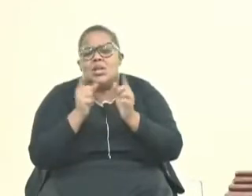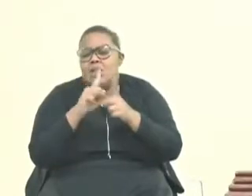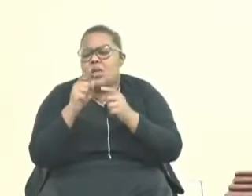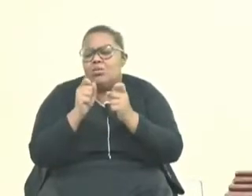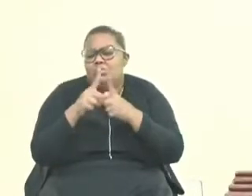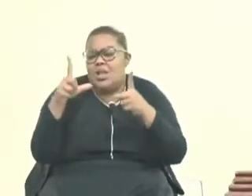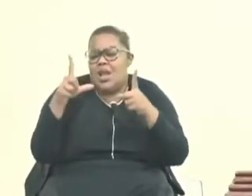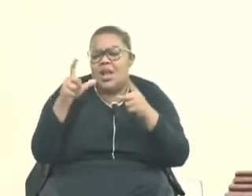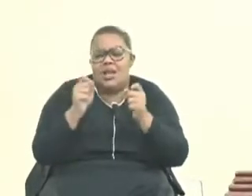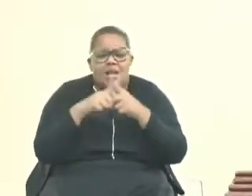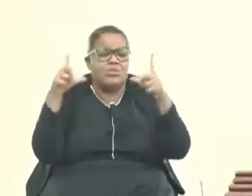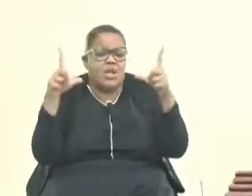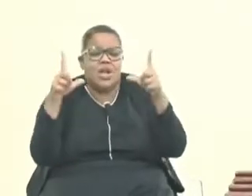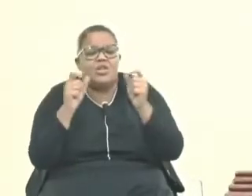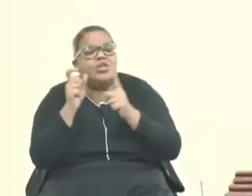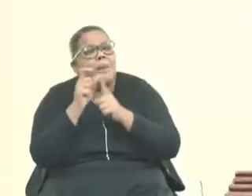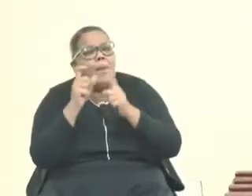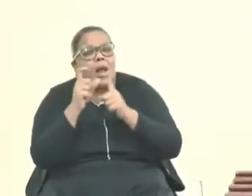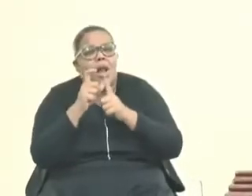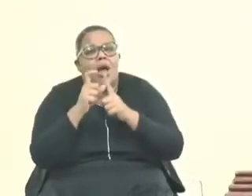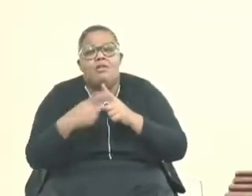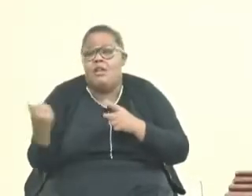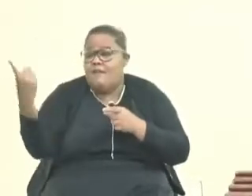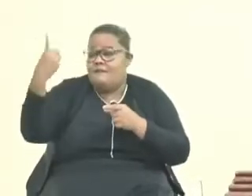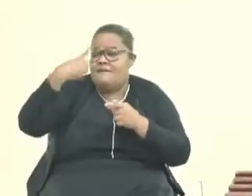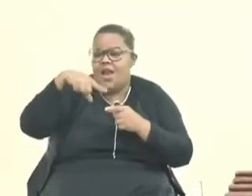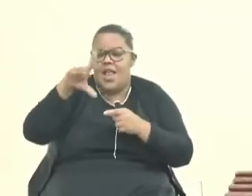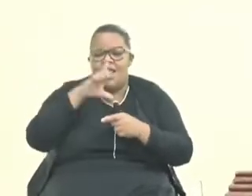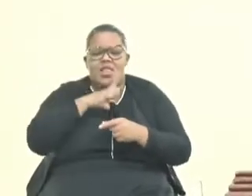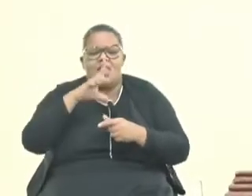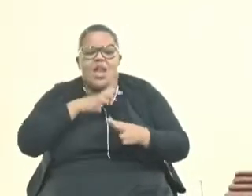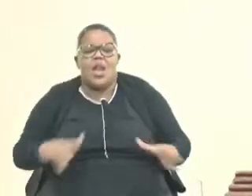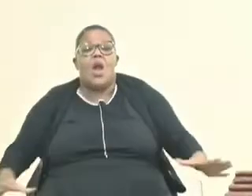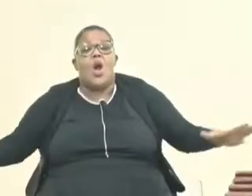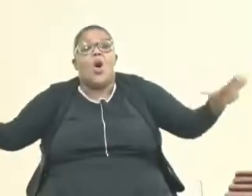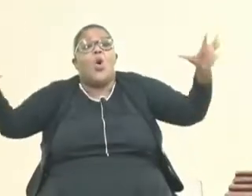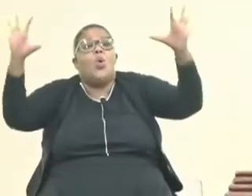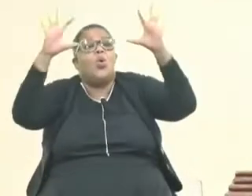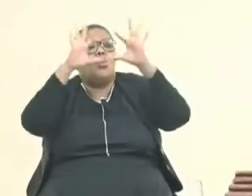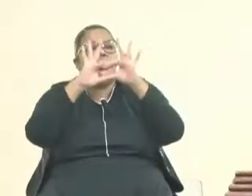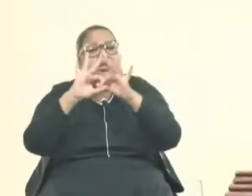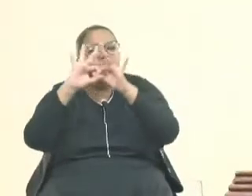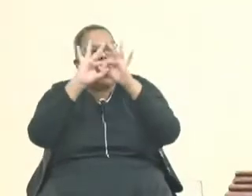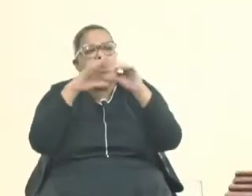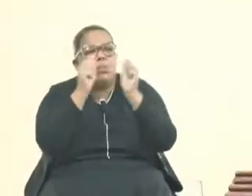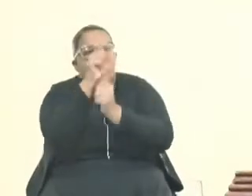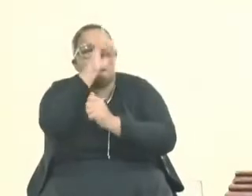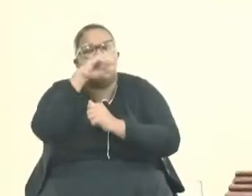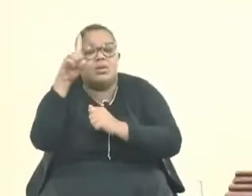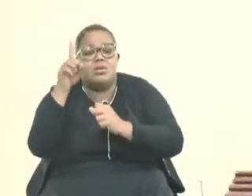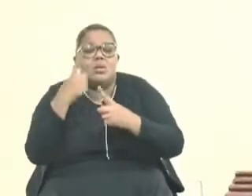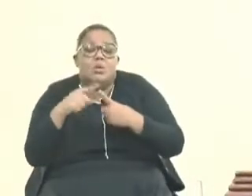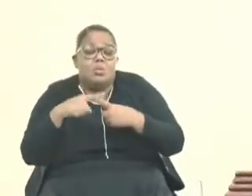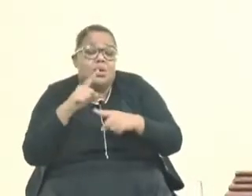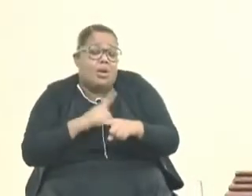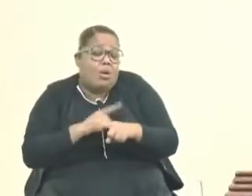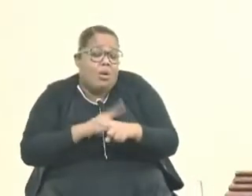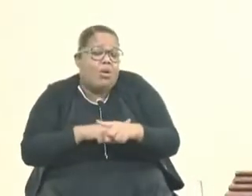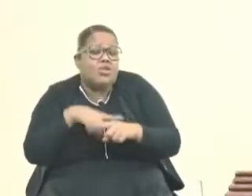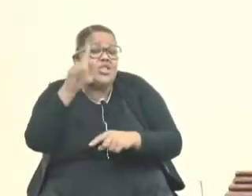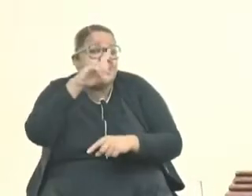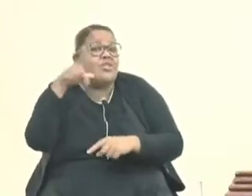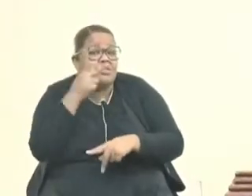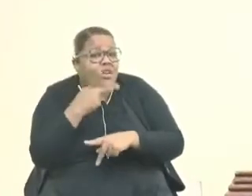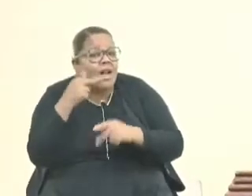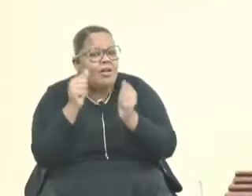da palavra pelo contrário se a tenha que Deus está te chamando que poderá ser um dia entendeu demais com você